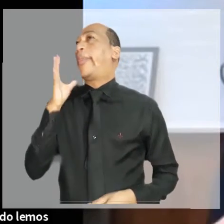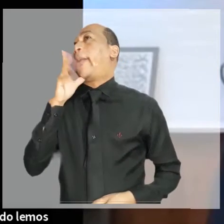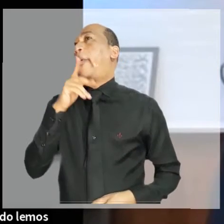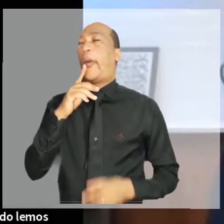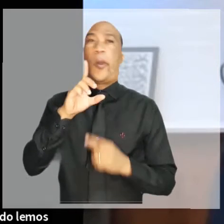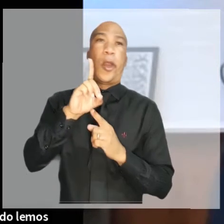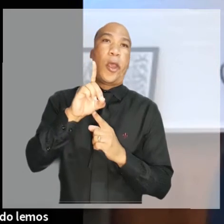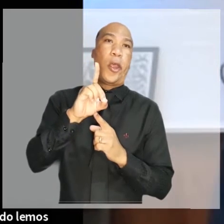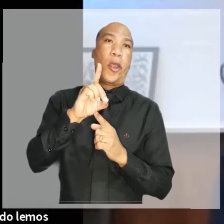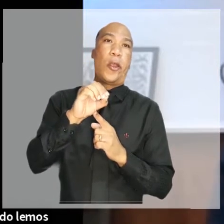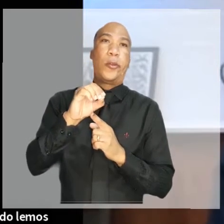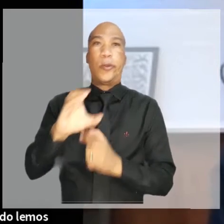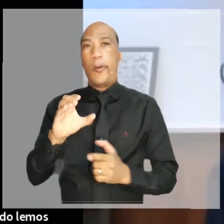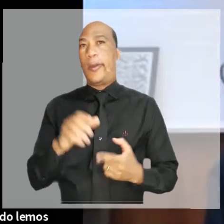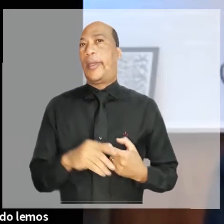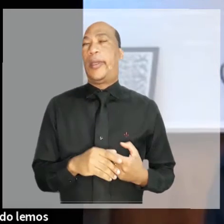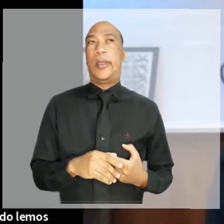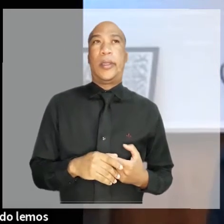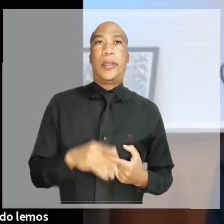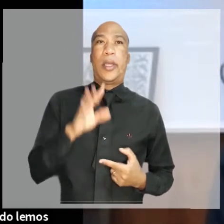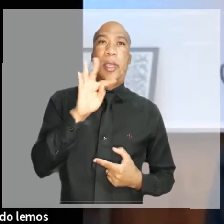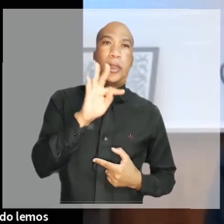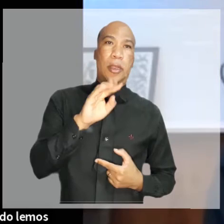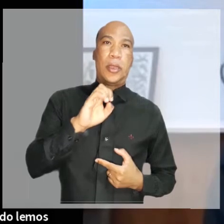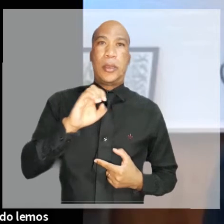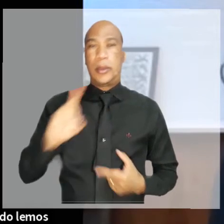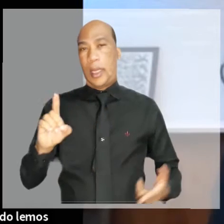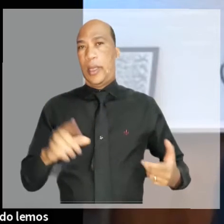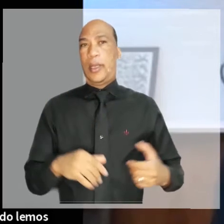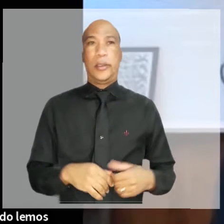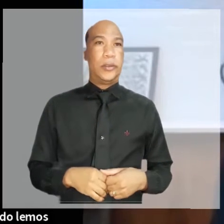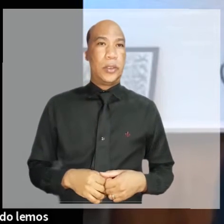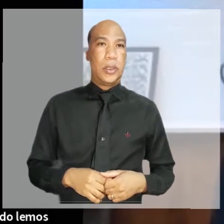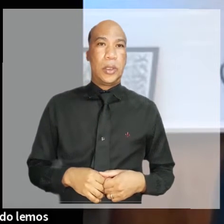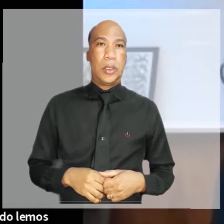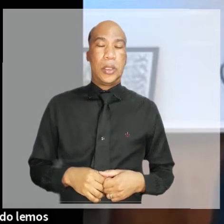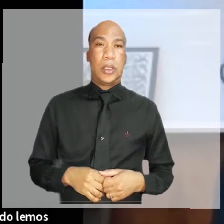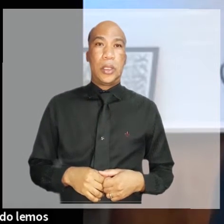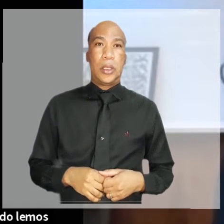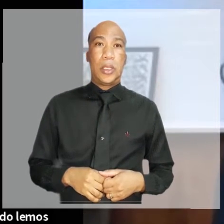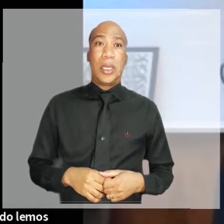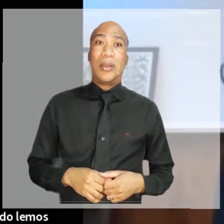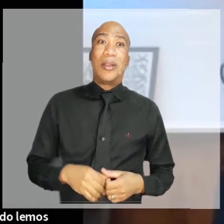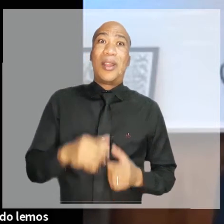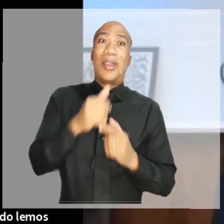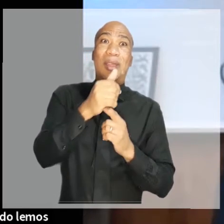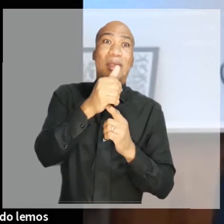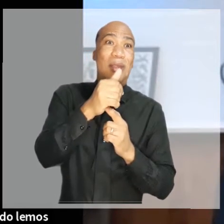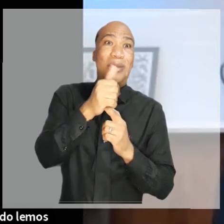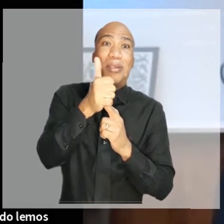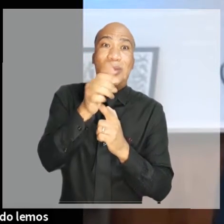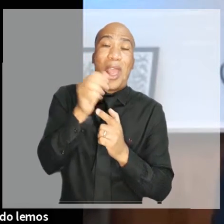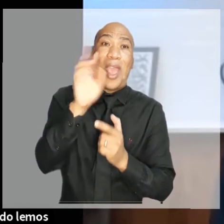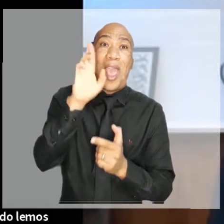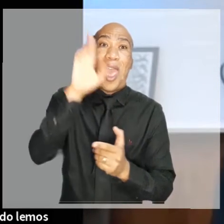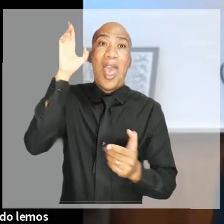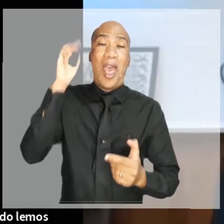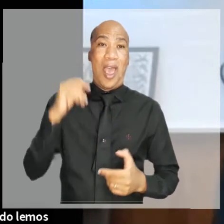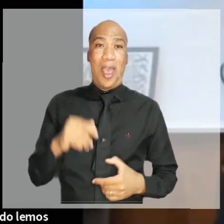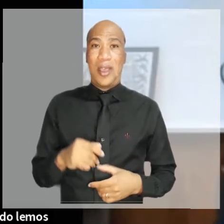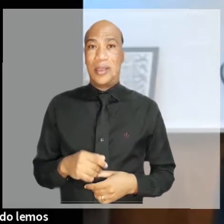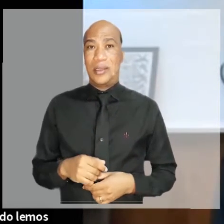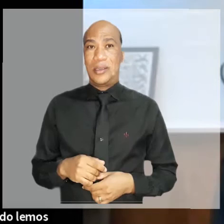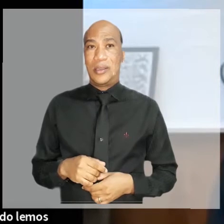por transferência. E, gente, o Brasil é um país pobre. 7 a 10 reais para a maioria da população brasileira é